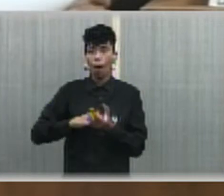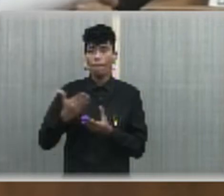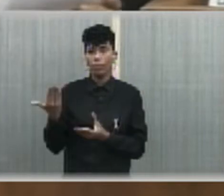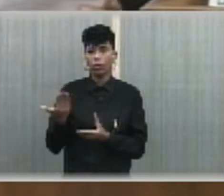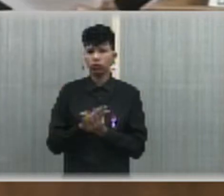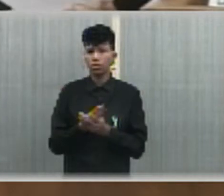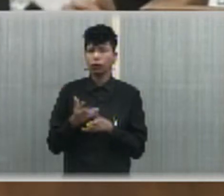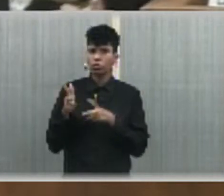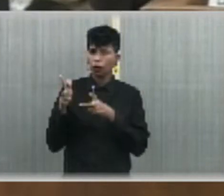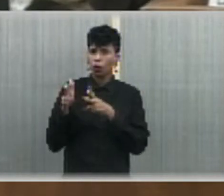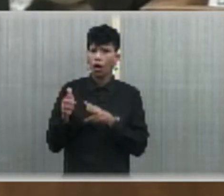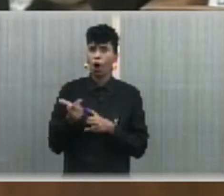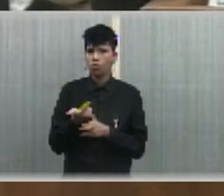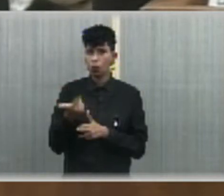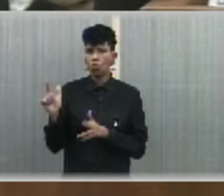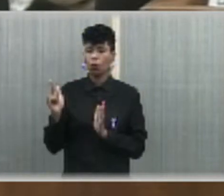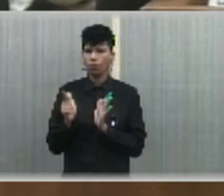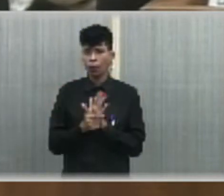repetido, deputado.